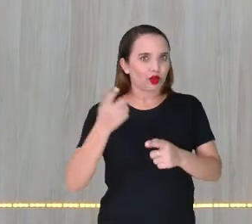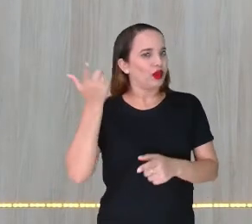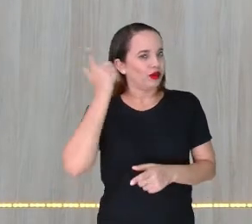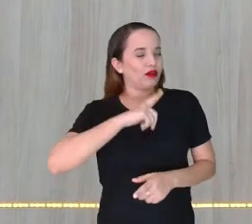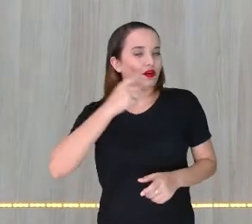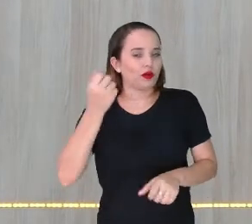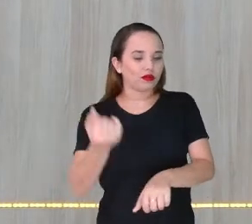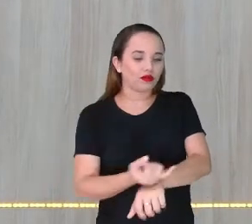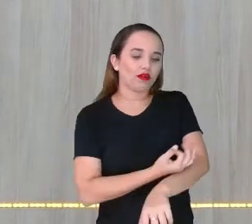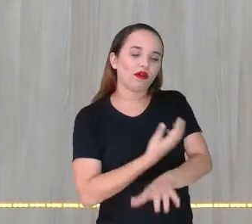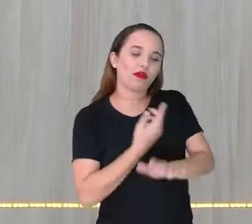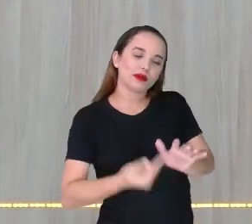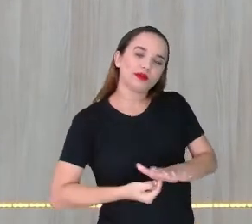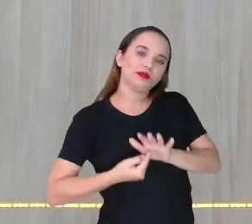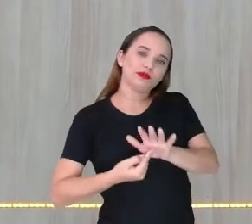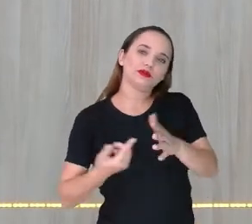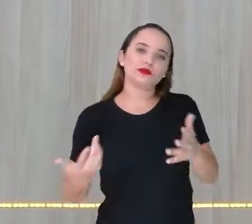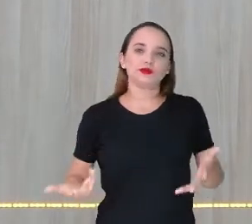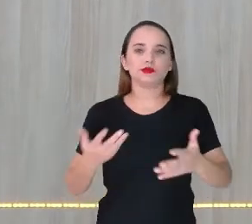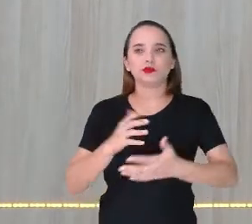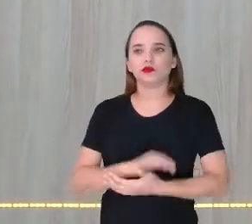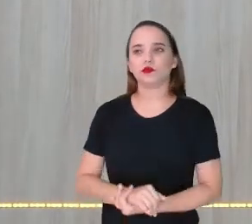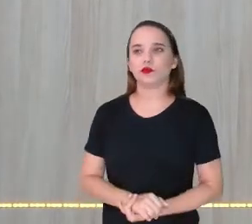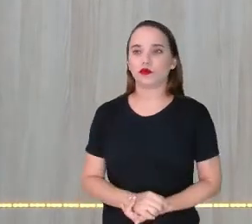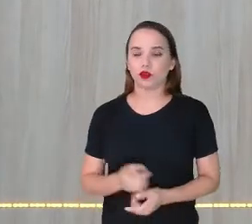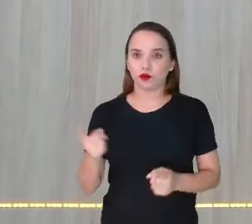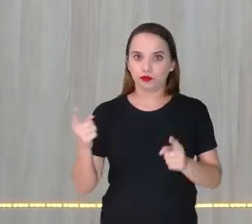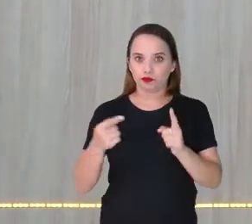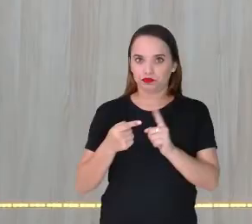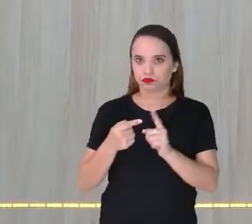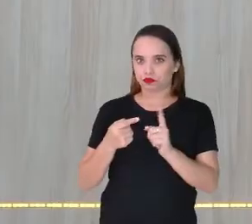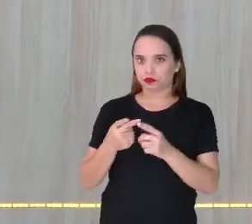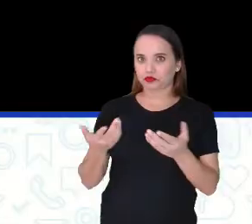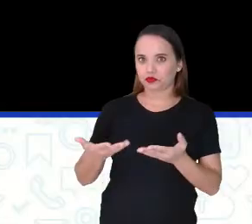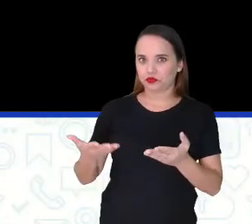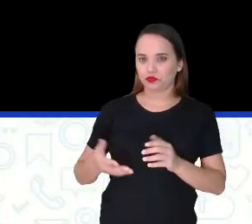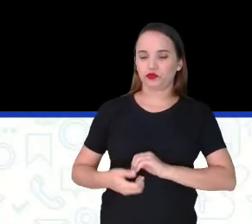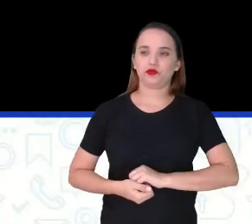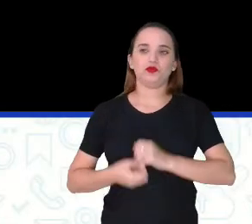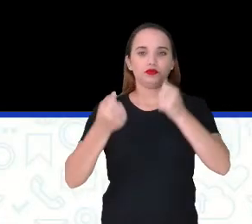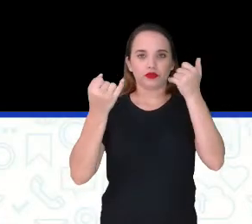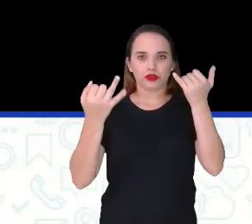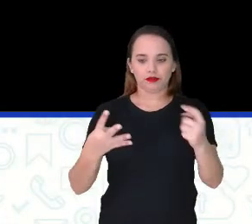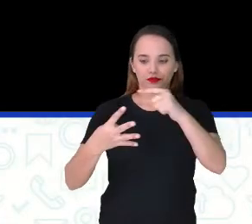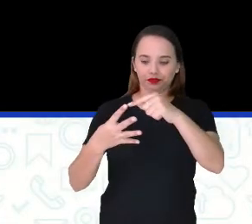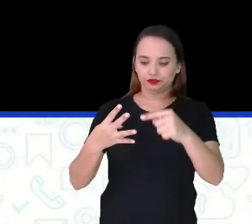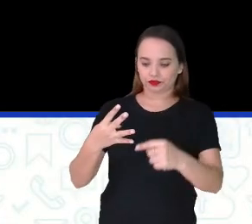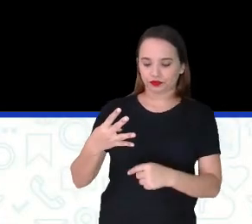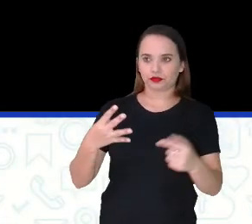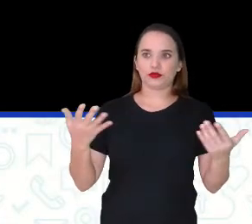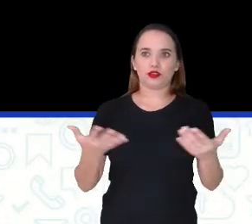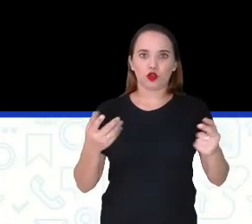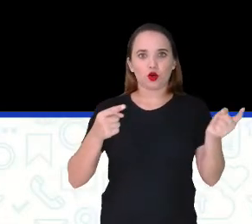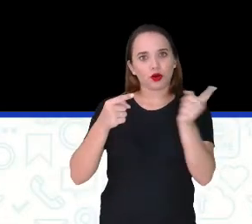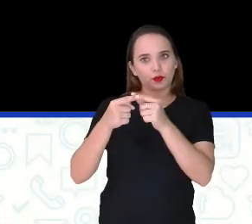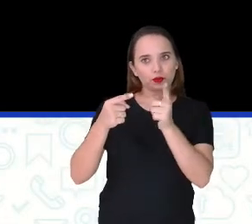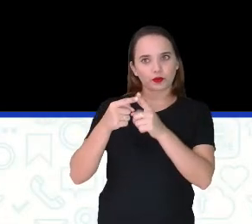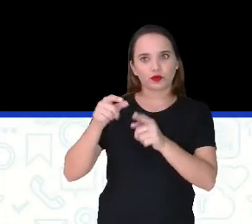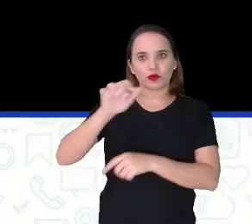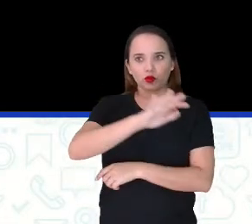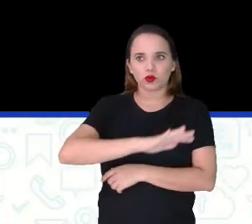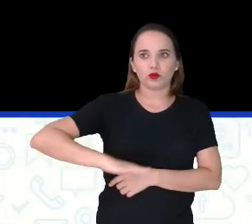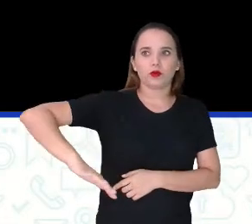ser dita, né? Então aí, começando pelo primeiro ponto, que é o espaço. Então, refere-se ao